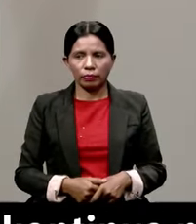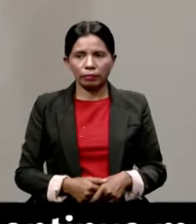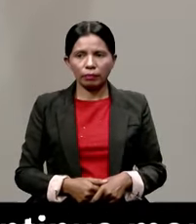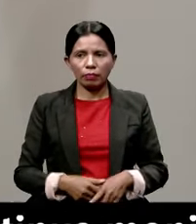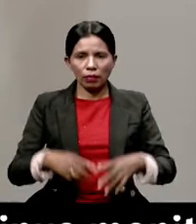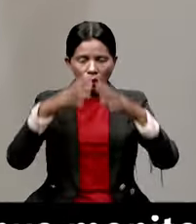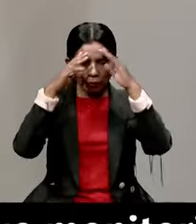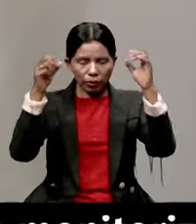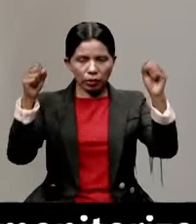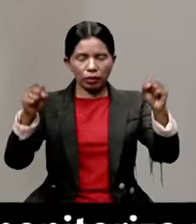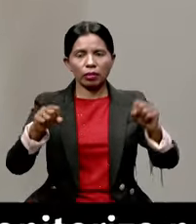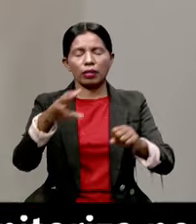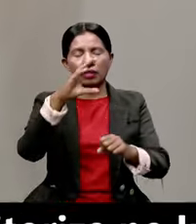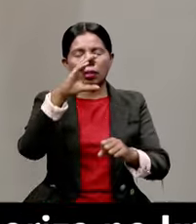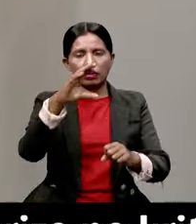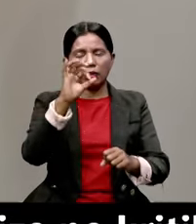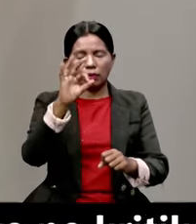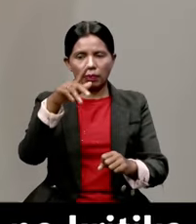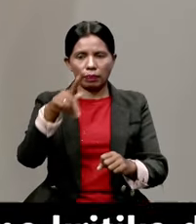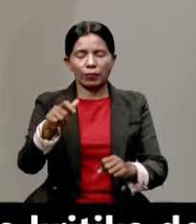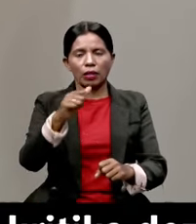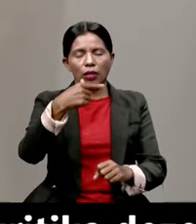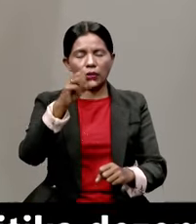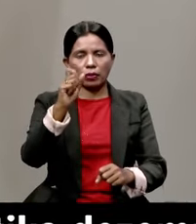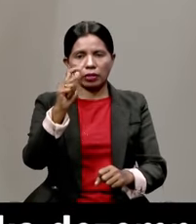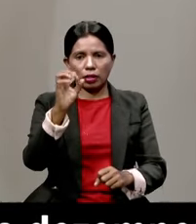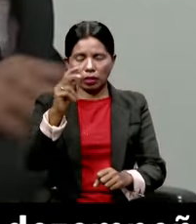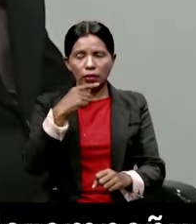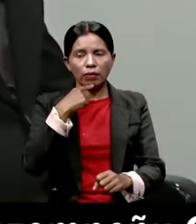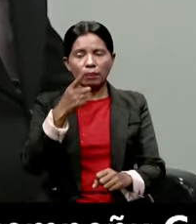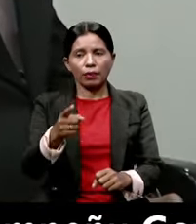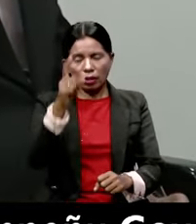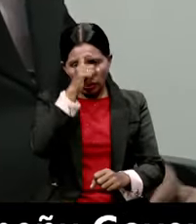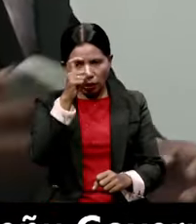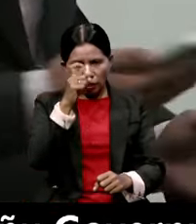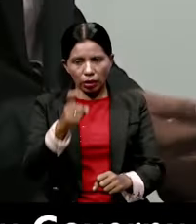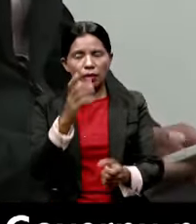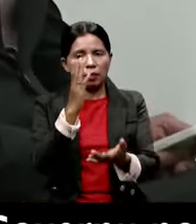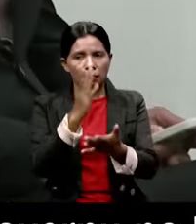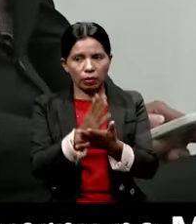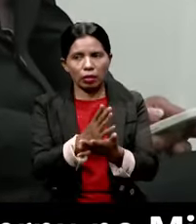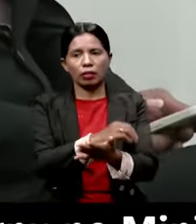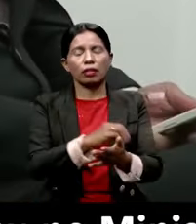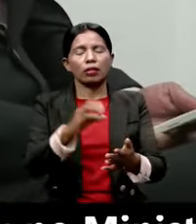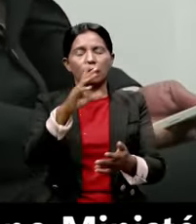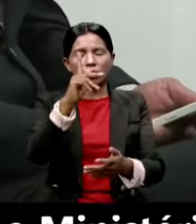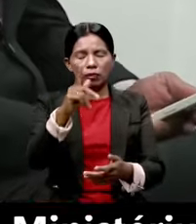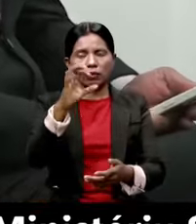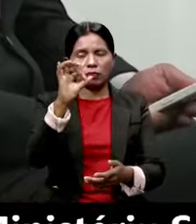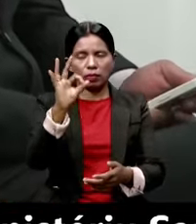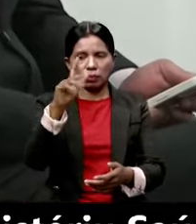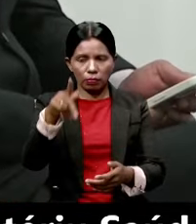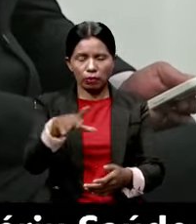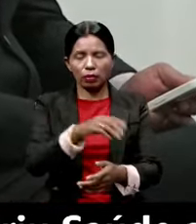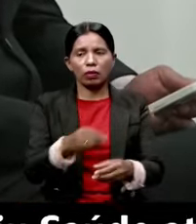Presidente de Comissão de Função Pública, Agostinho Letêncio de Deus Chateten, idade de reforma obrigatória na Comissão de Função Pública propõe